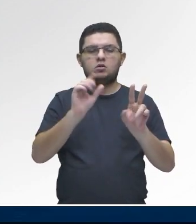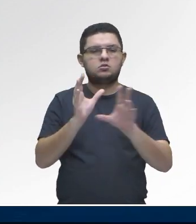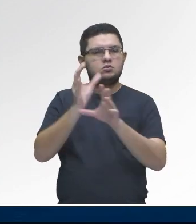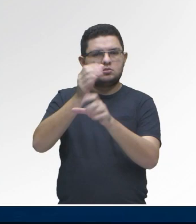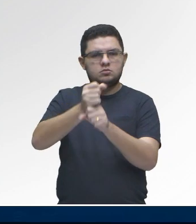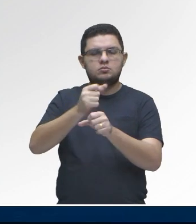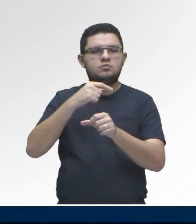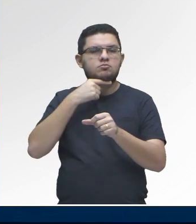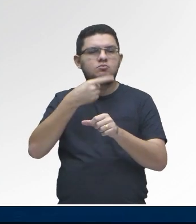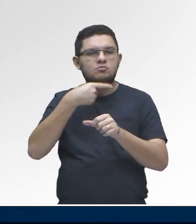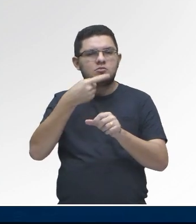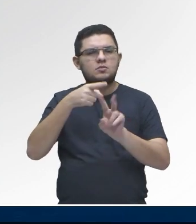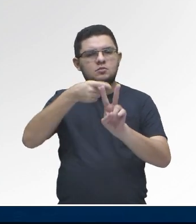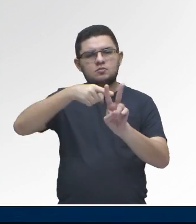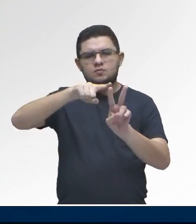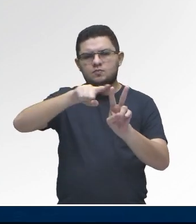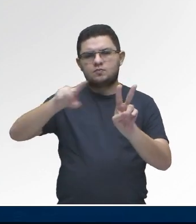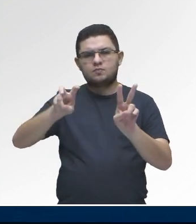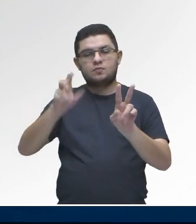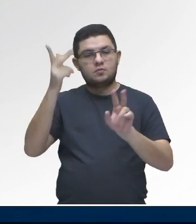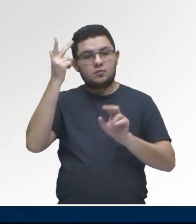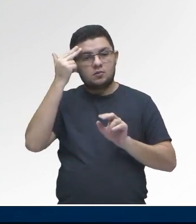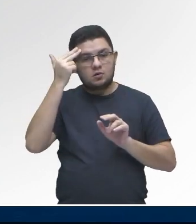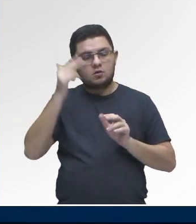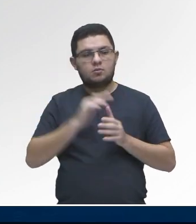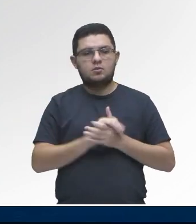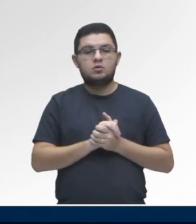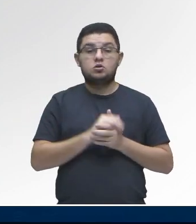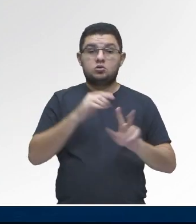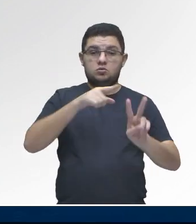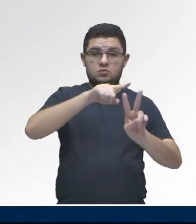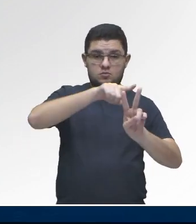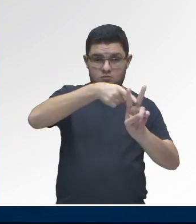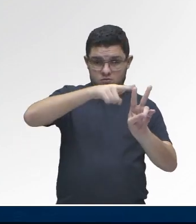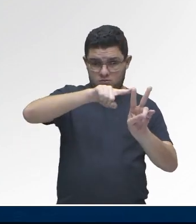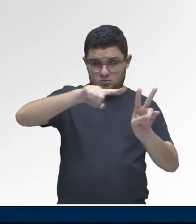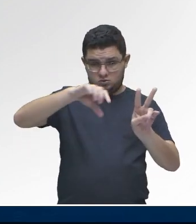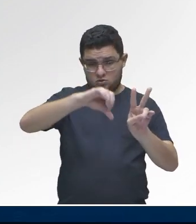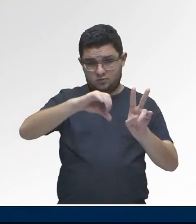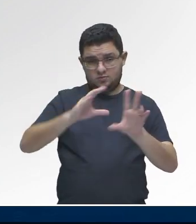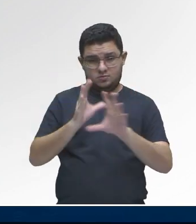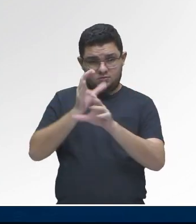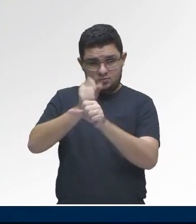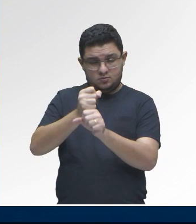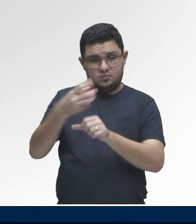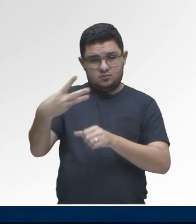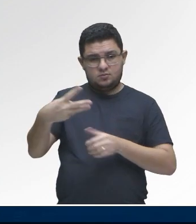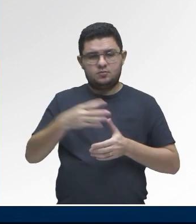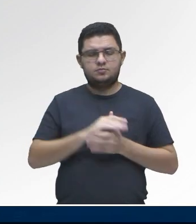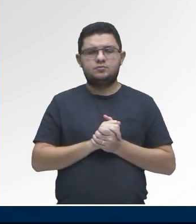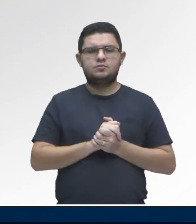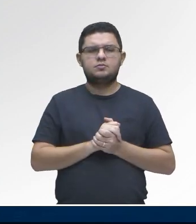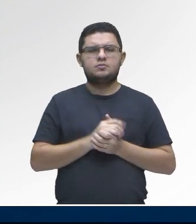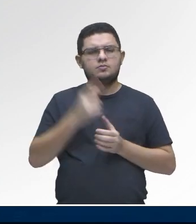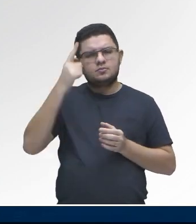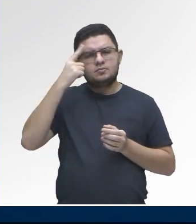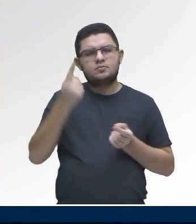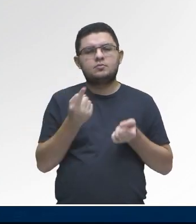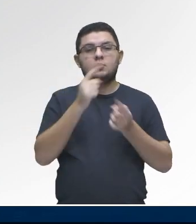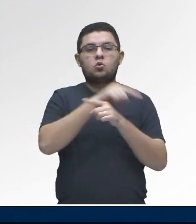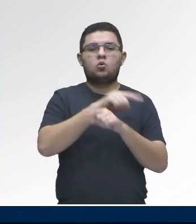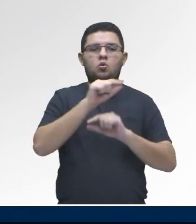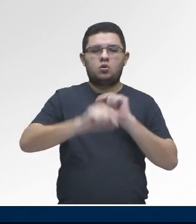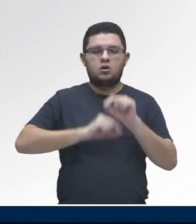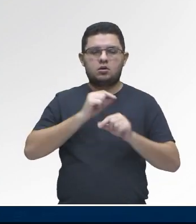3. Vamos supor que fosse o contrário. Vamos supor que fosse, por exemplo, raiz